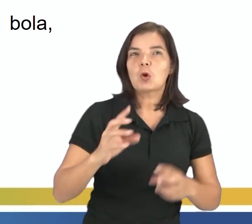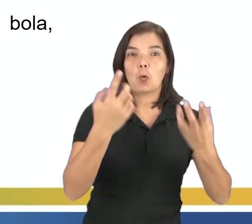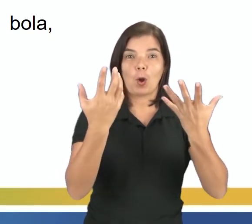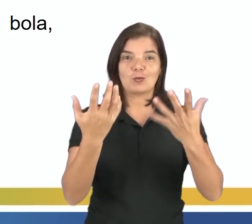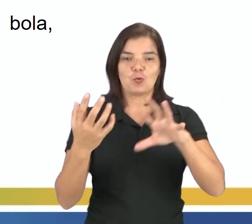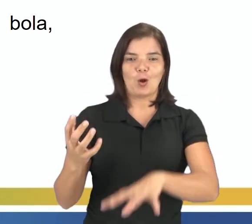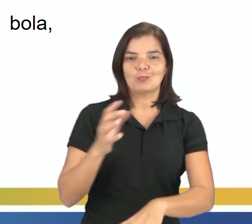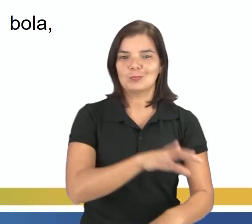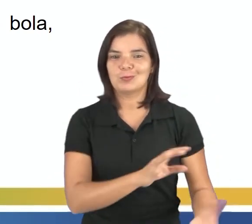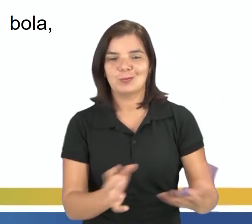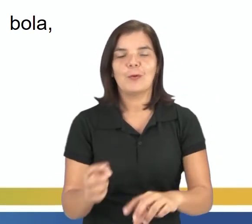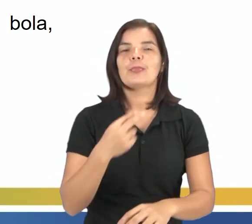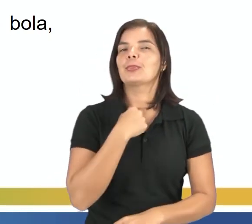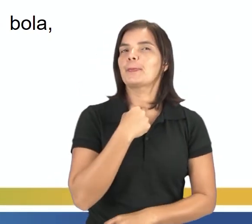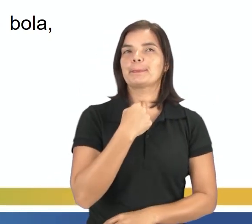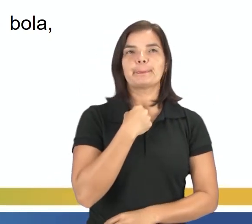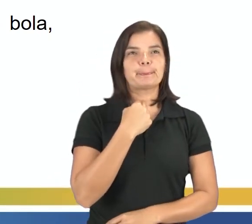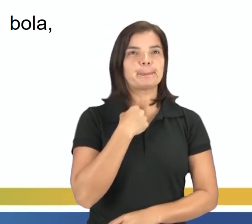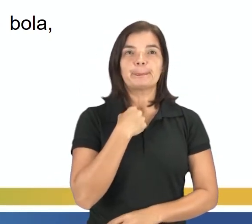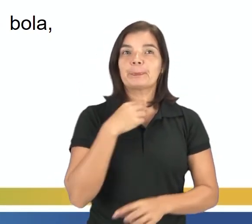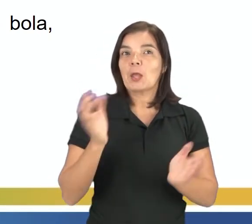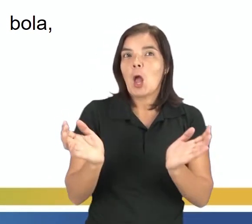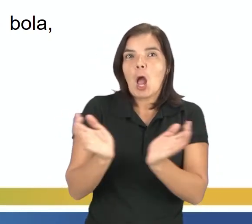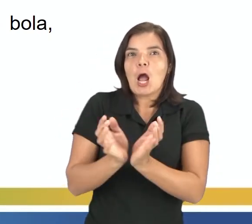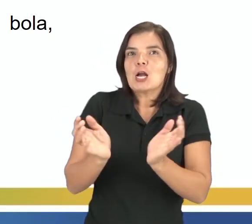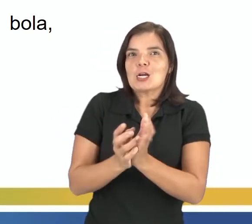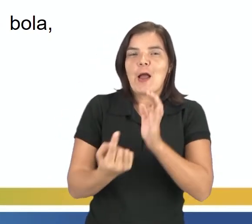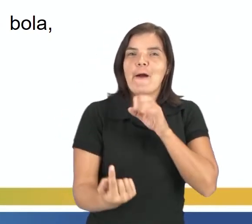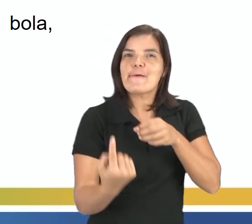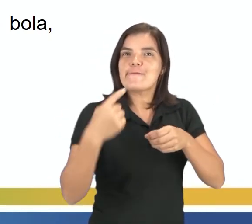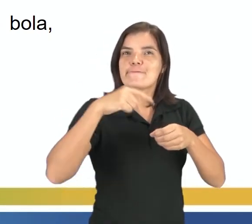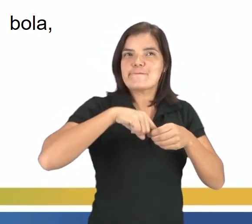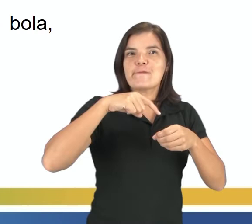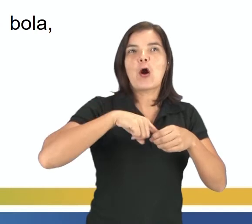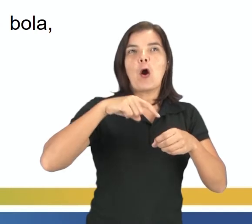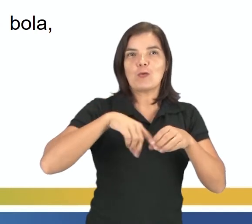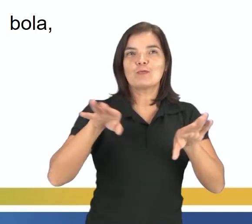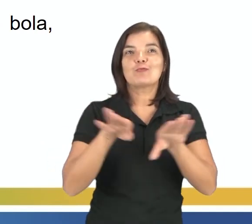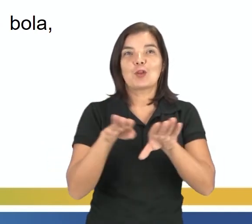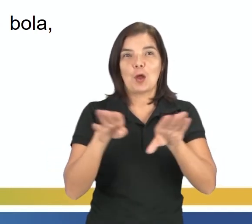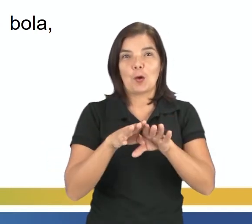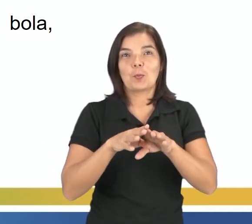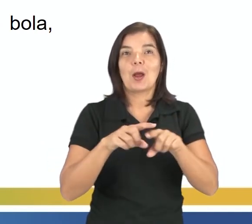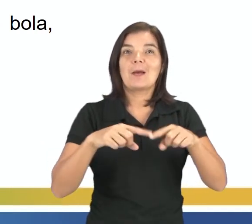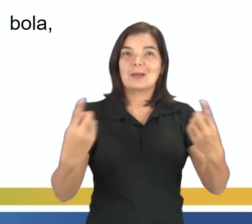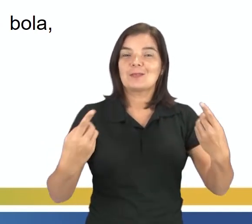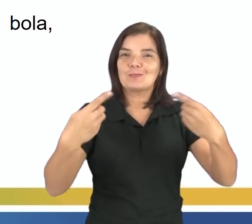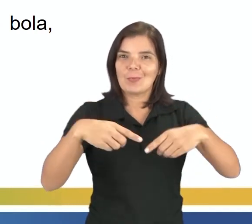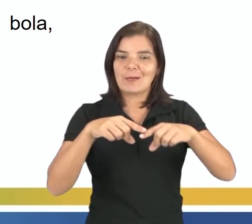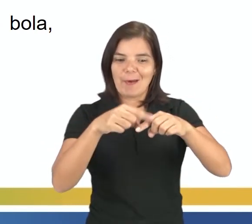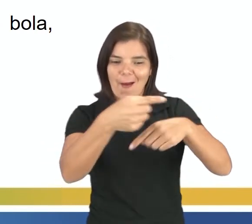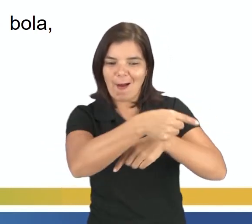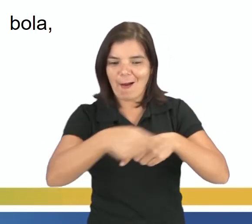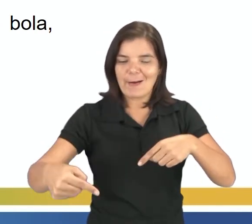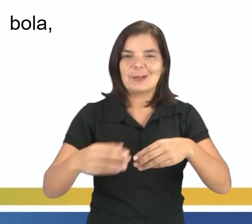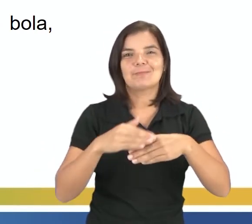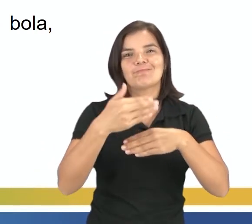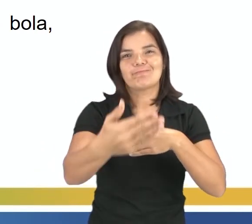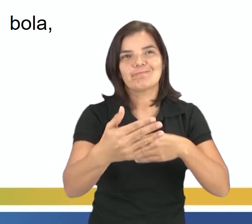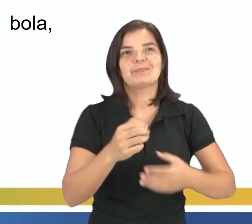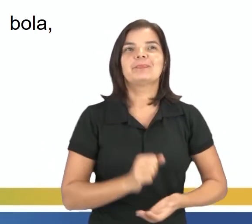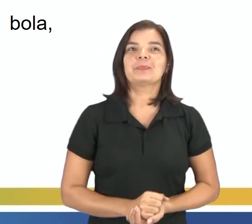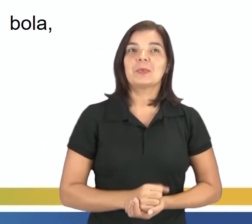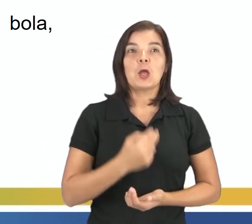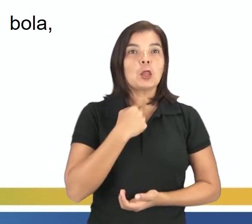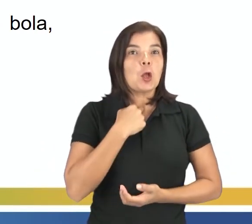2 mãos ao mesmo tempo. A equipe não pode regressar com a bola ao campo de defesa após ter cruzado a linha do meio da